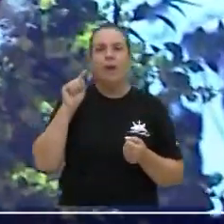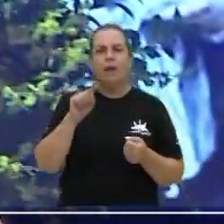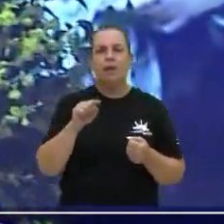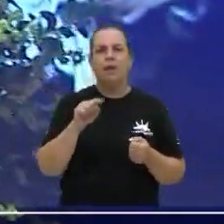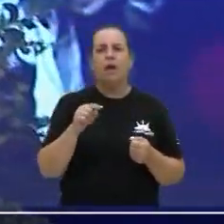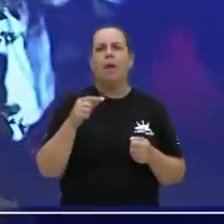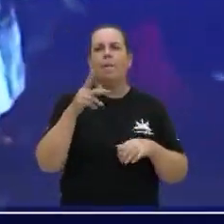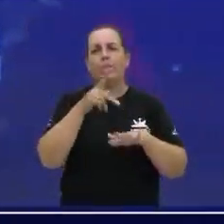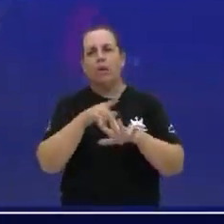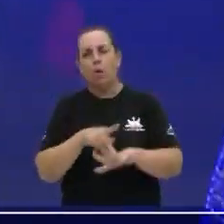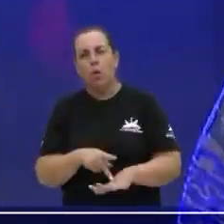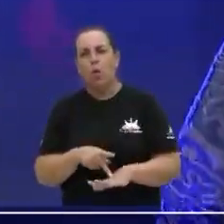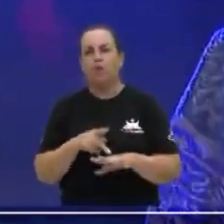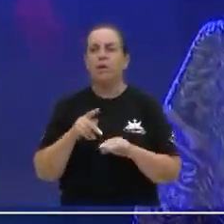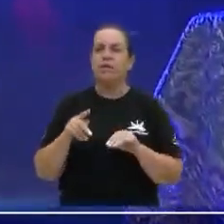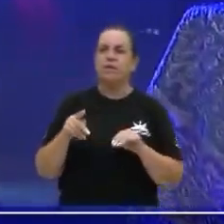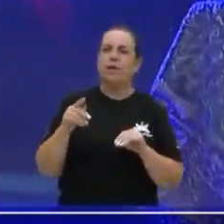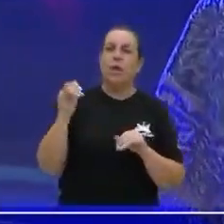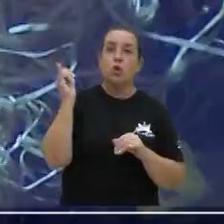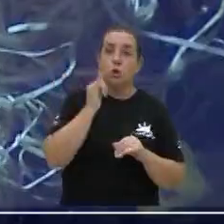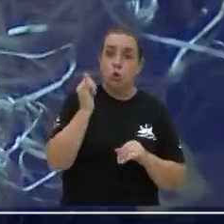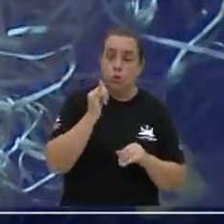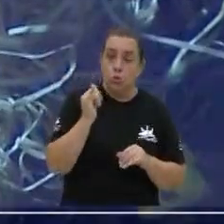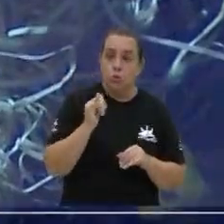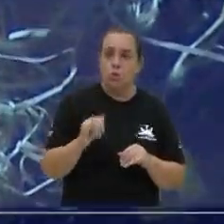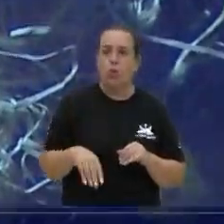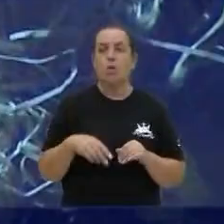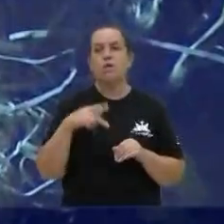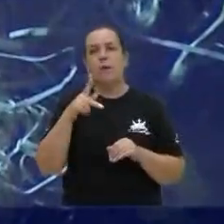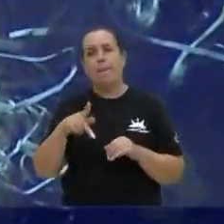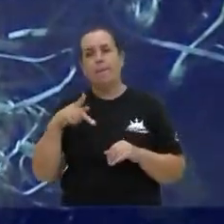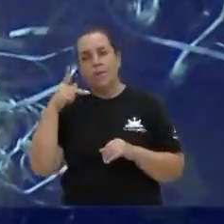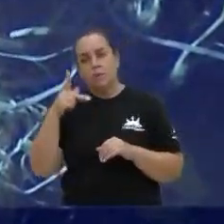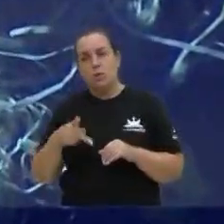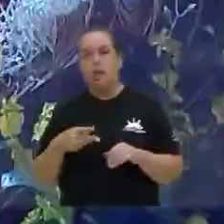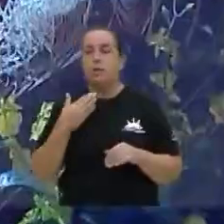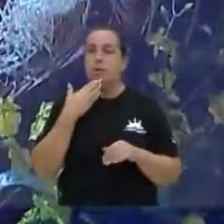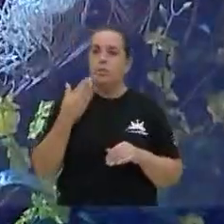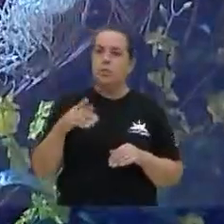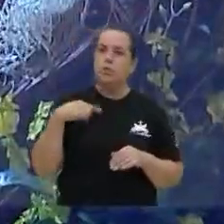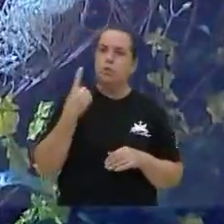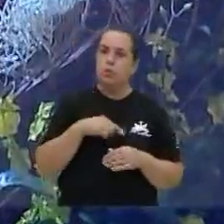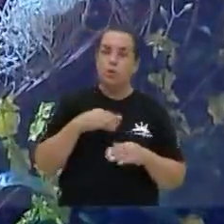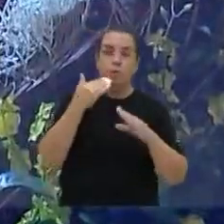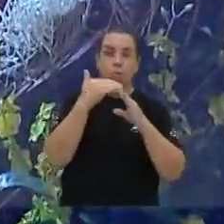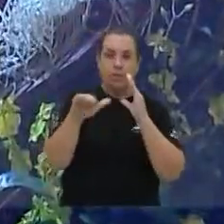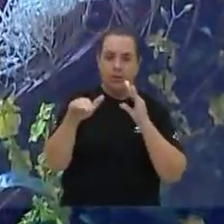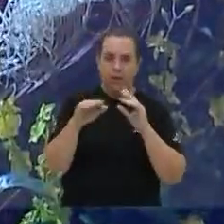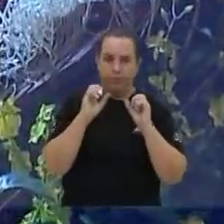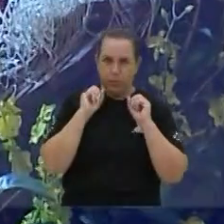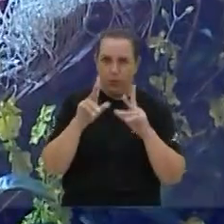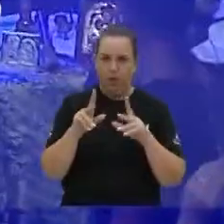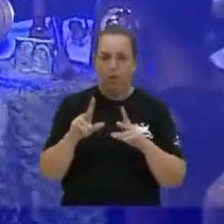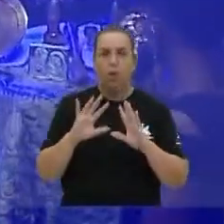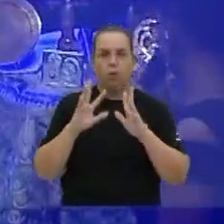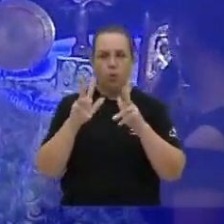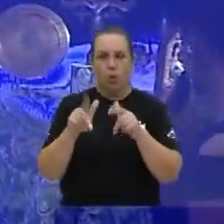pontualmente paróquias, instituições pastorais que nos pediram que iremos enviar. Ao